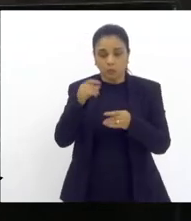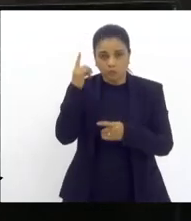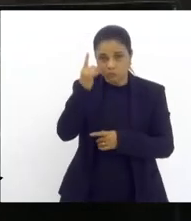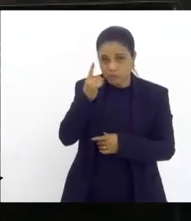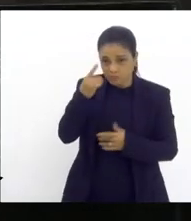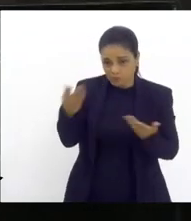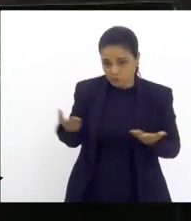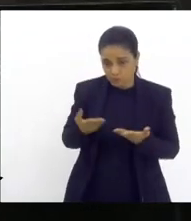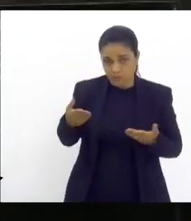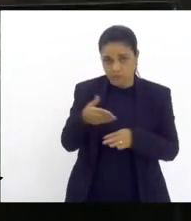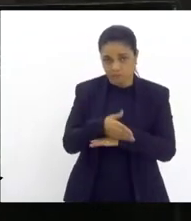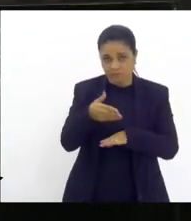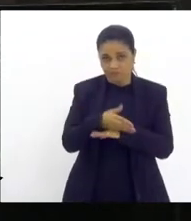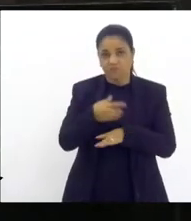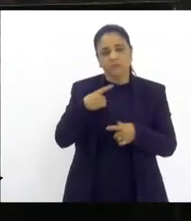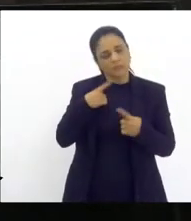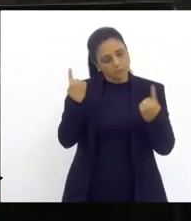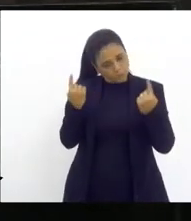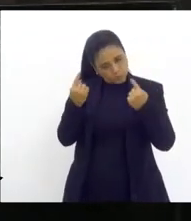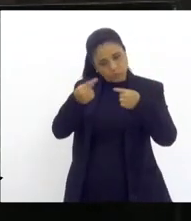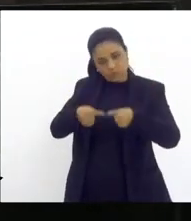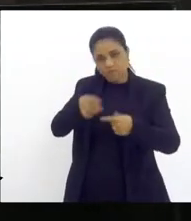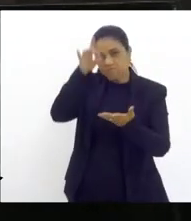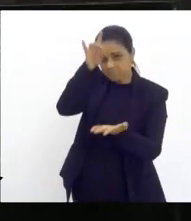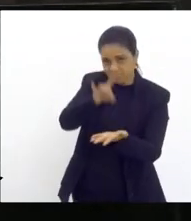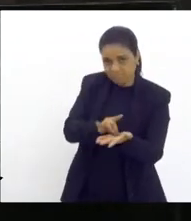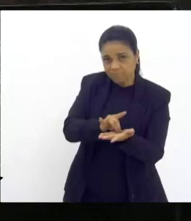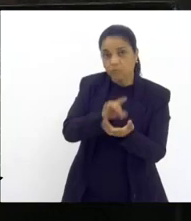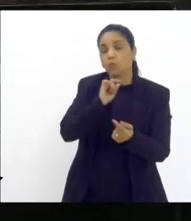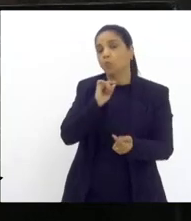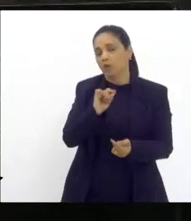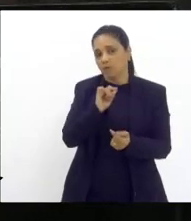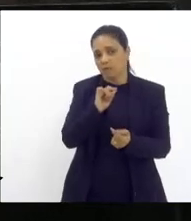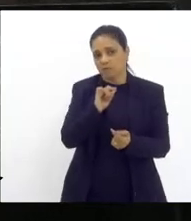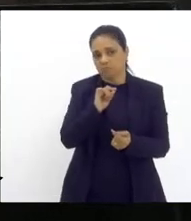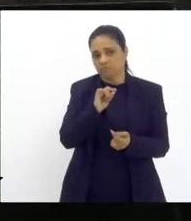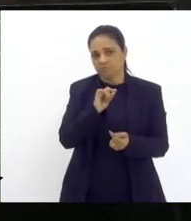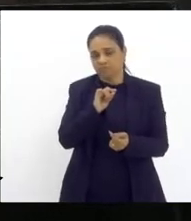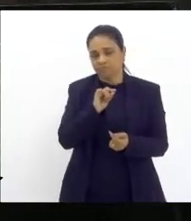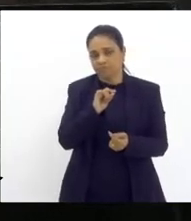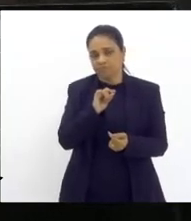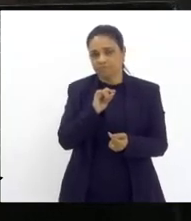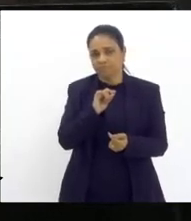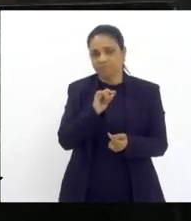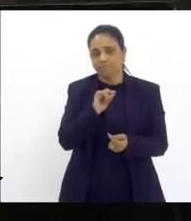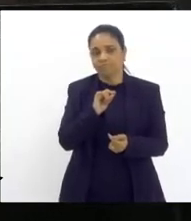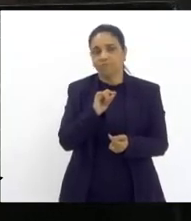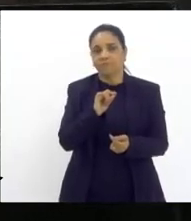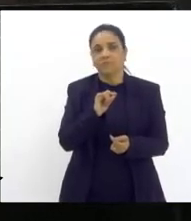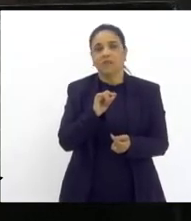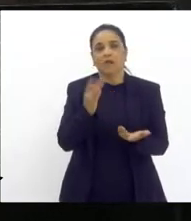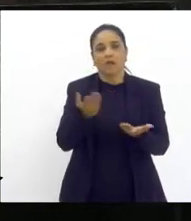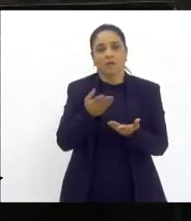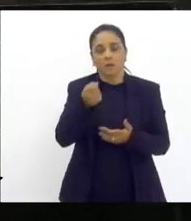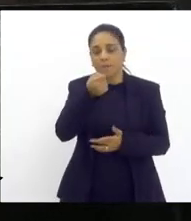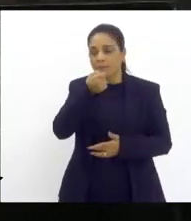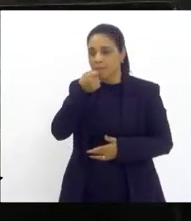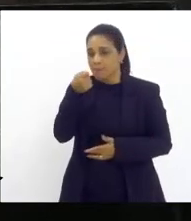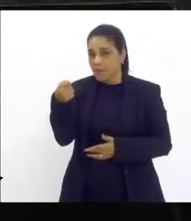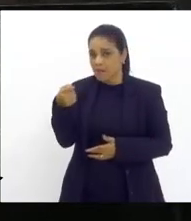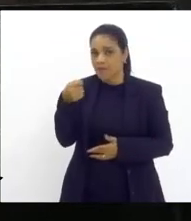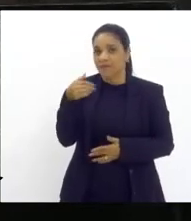que nós temos um desafio que é de levar mas antes disso eu quero dar uma parte ao Deputado Flávio